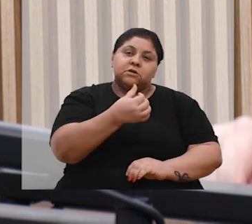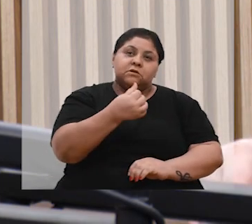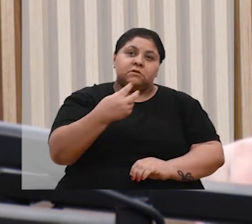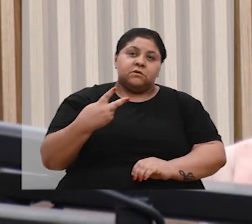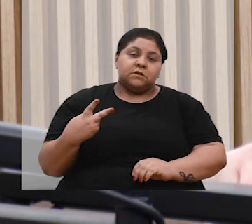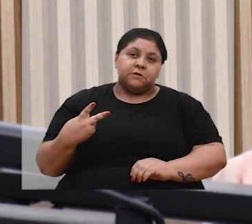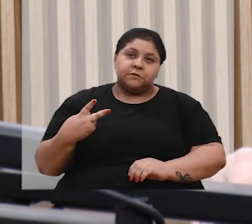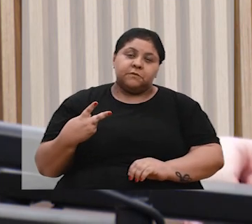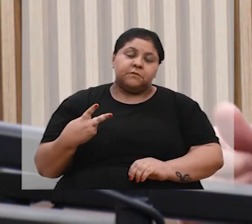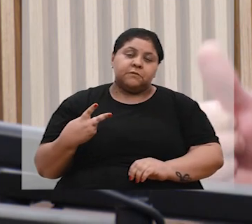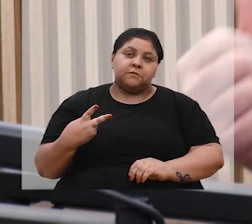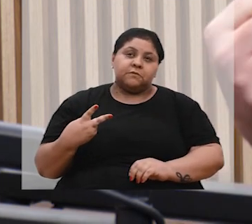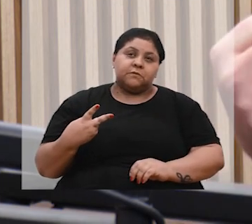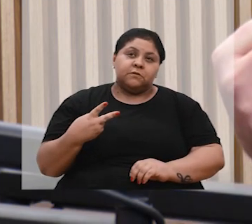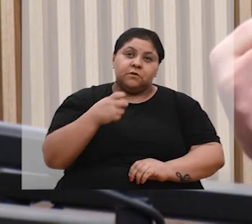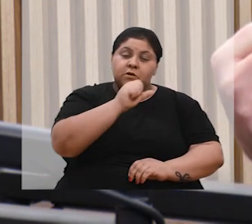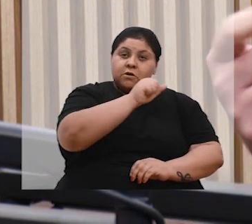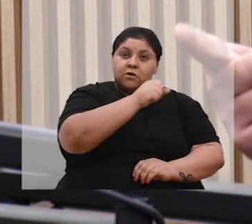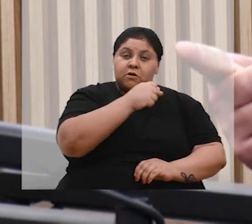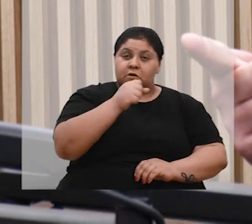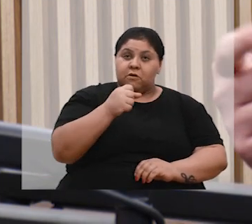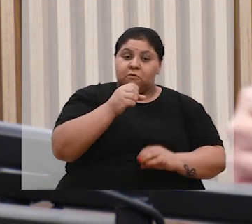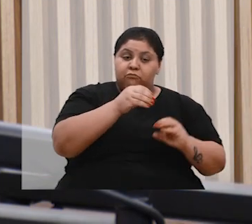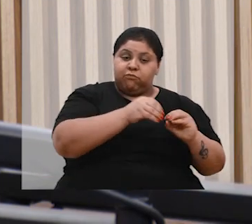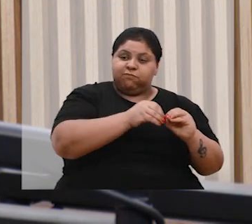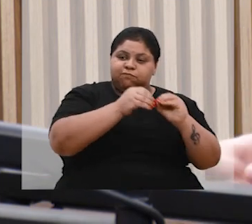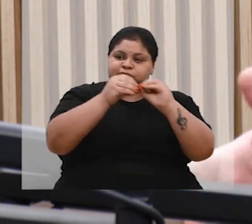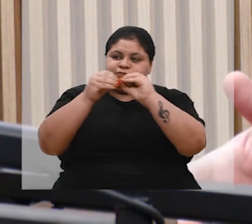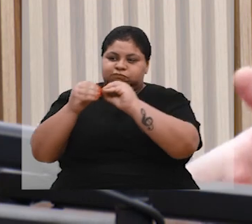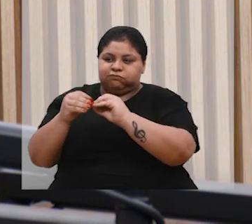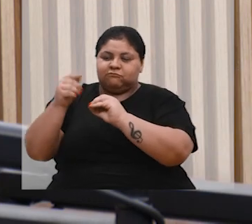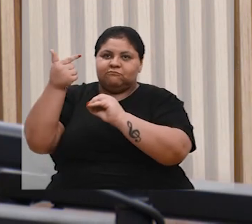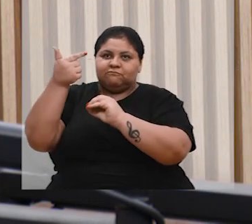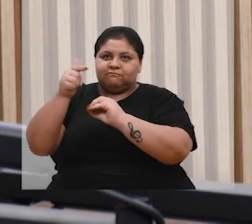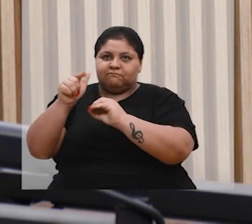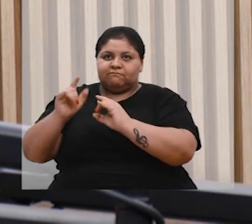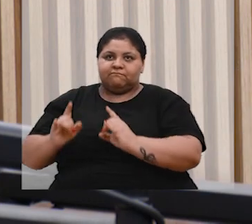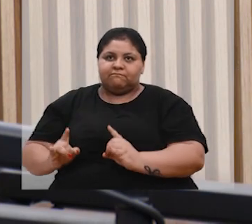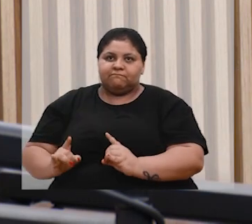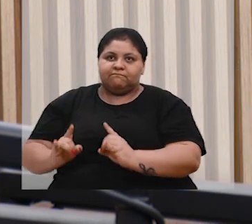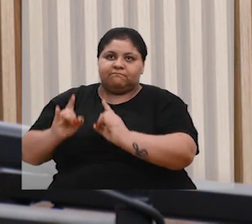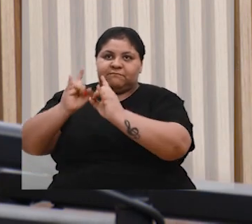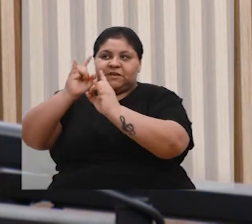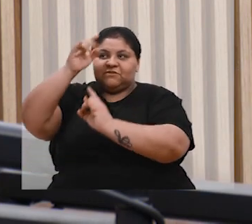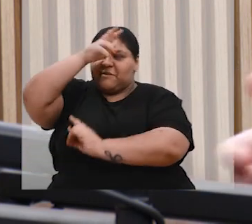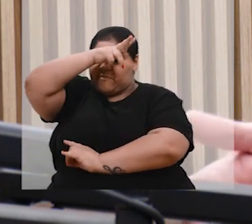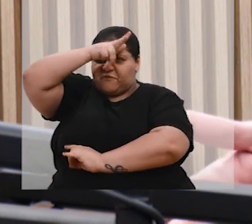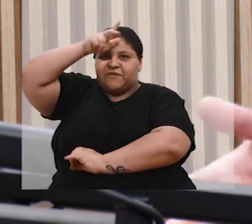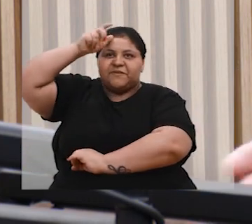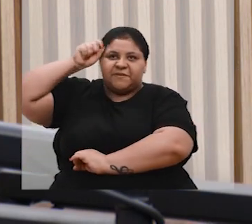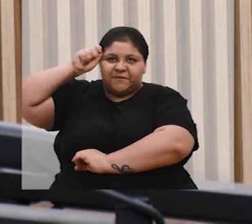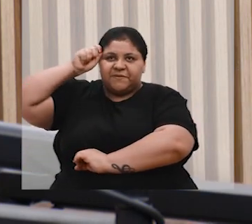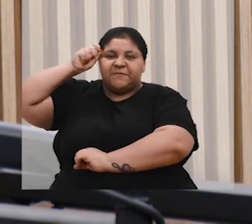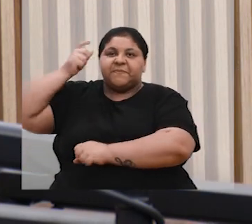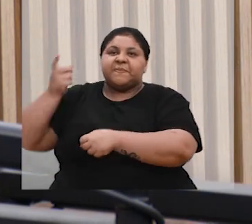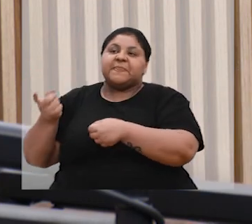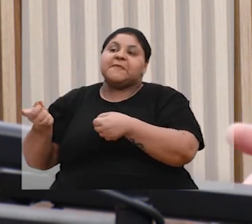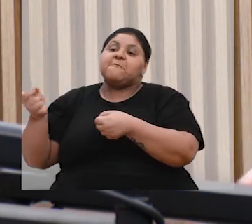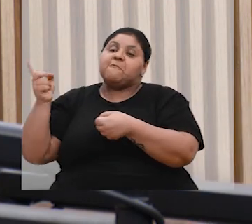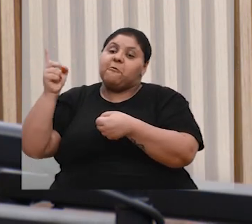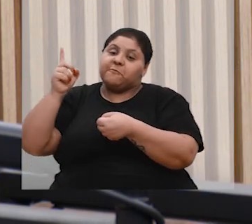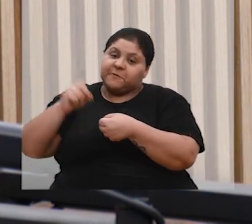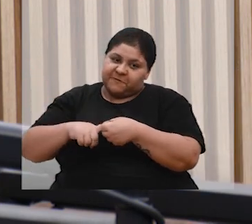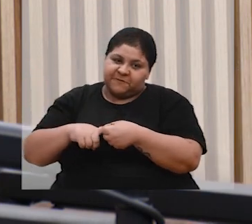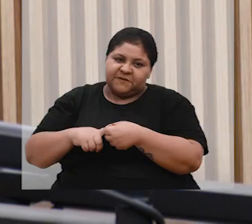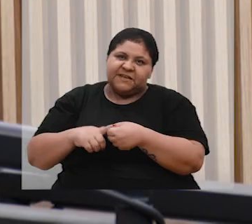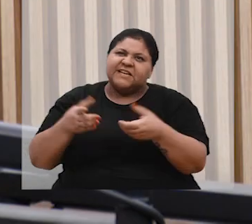62. Dali, em 88, nós fomos, de novo, para o prédio da prefeitura, né? Voltamos a...